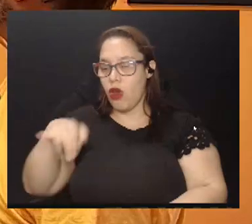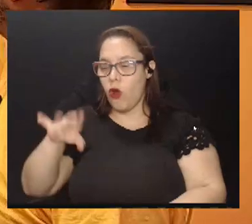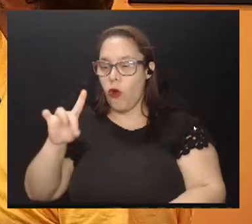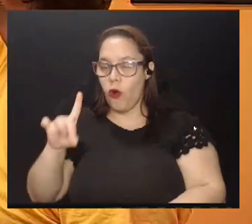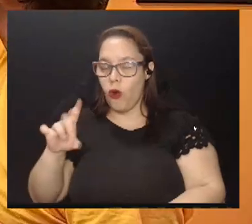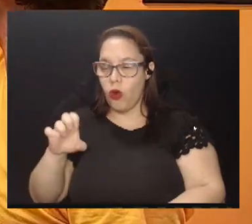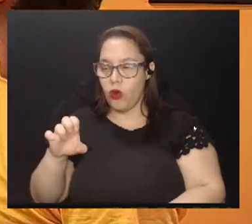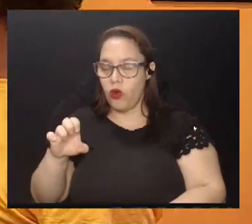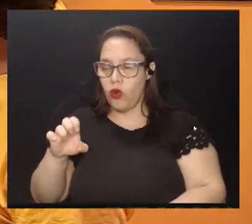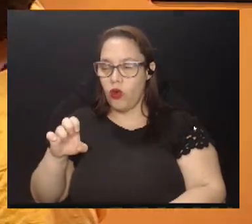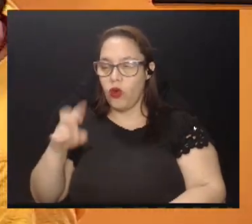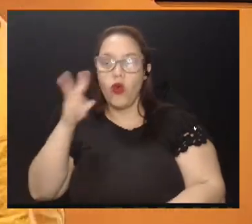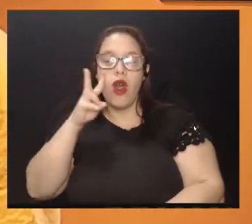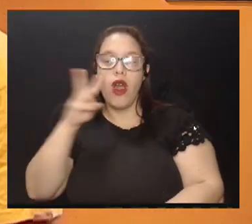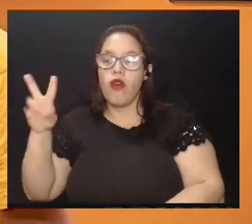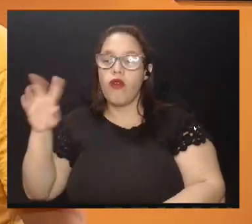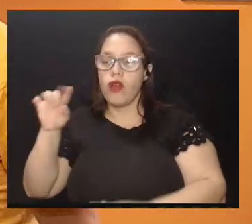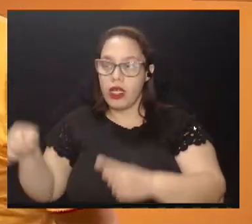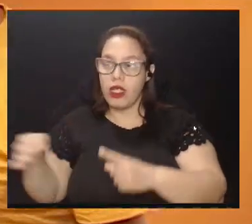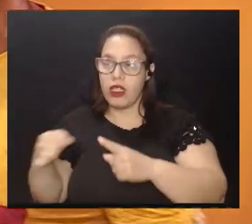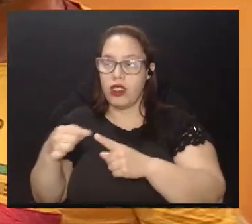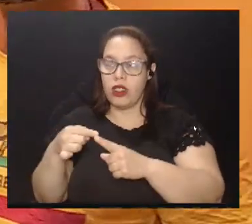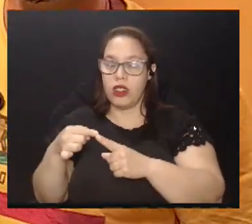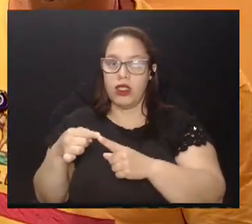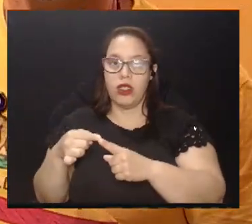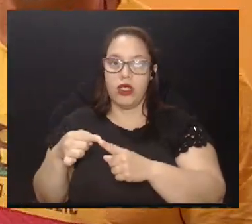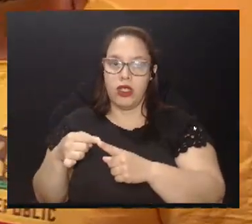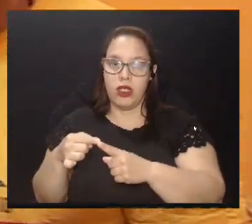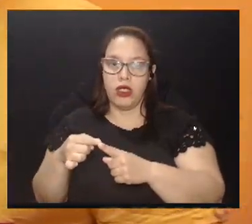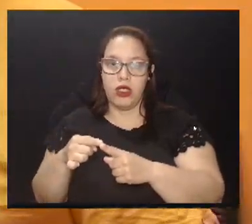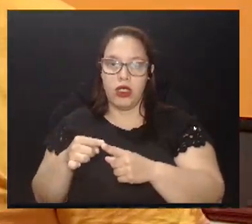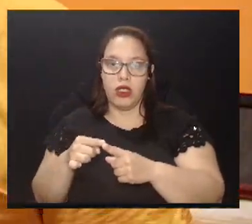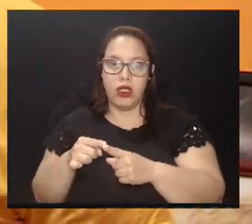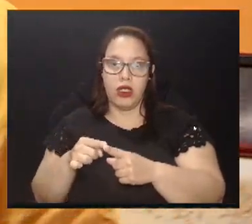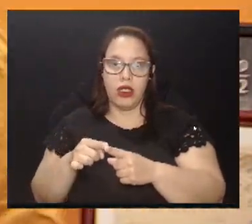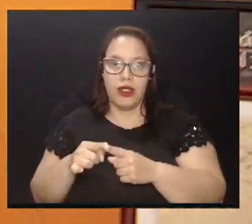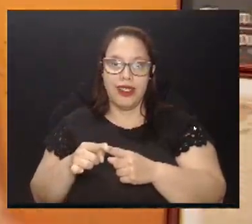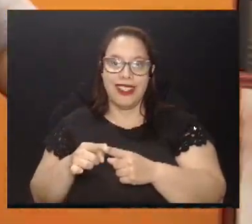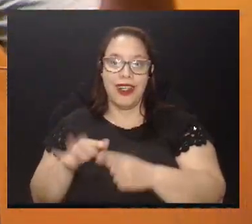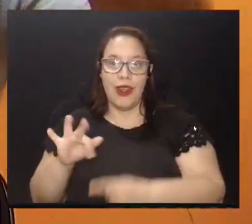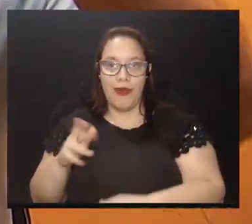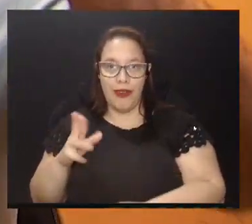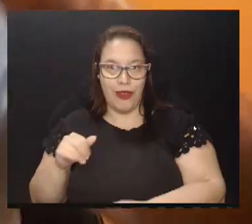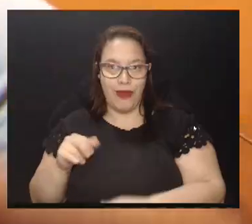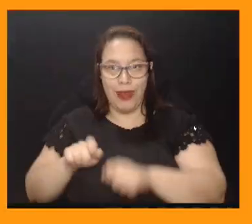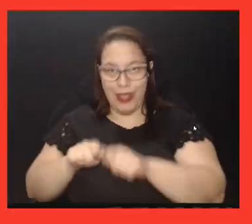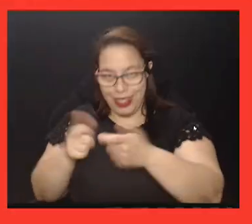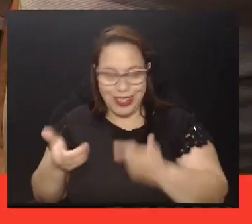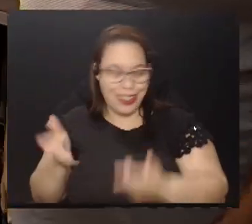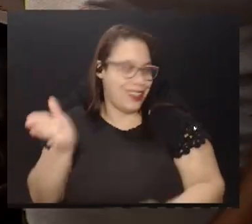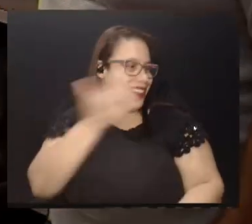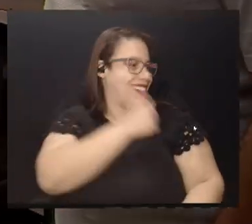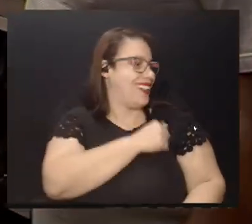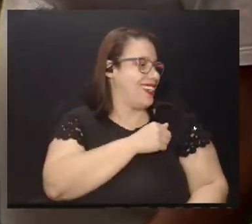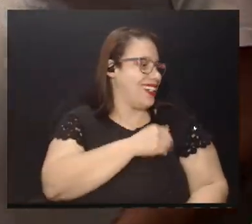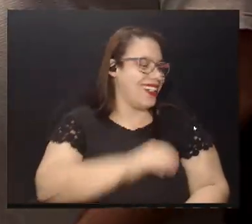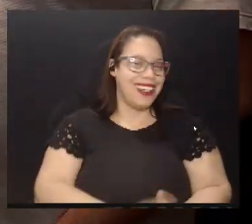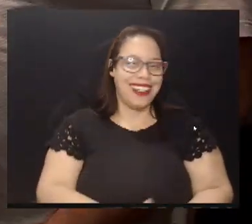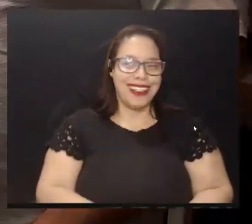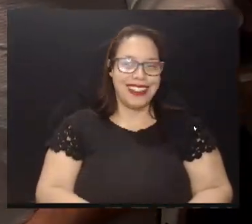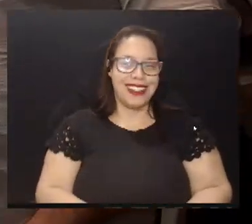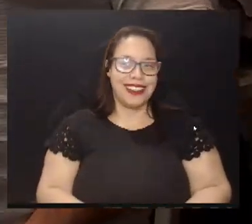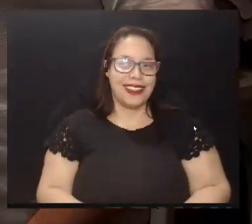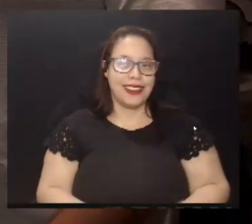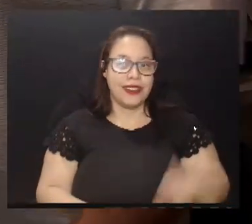Enfim, aqui é um pouco isso e uma ferradura para dar sorte. Vamos seguir. Bora. Aqui é uma sala